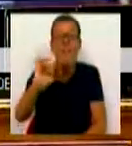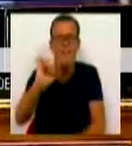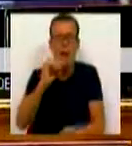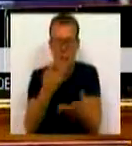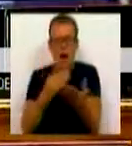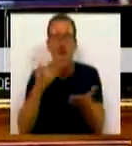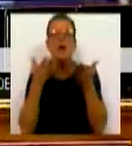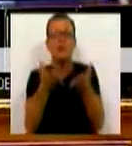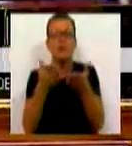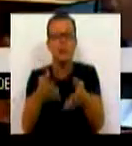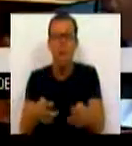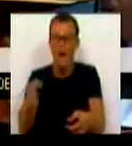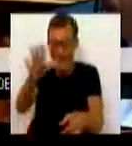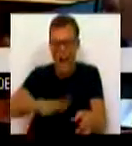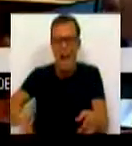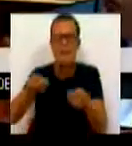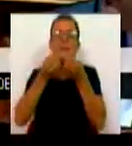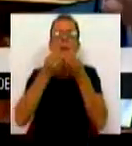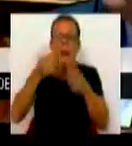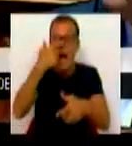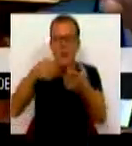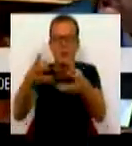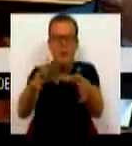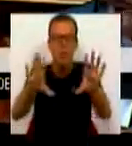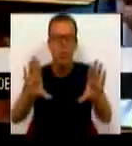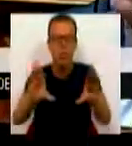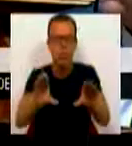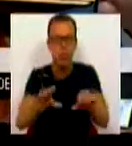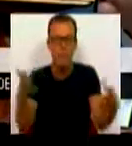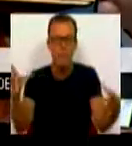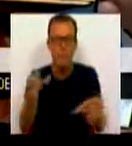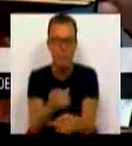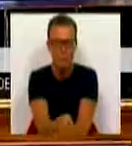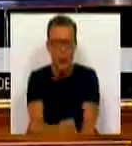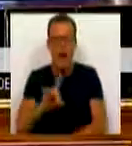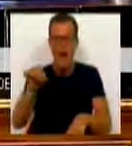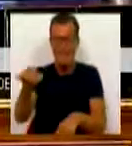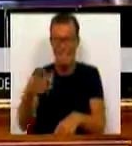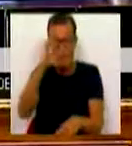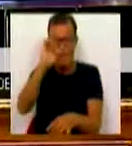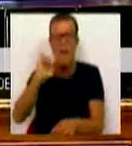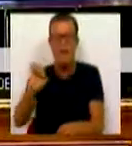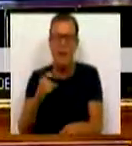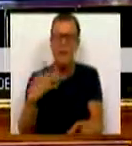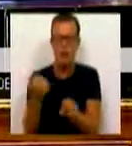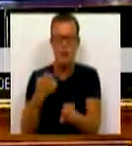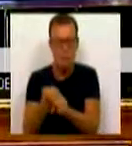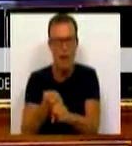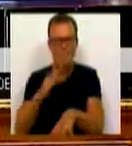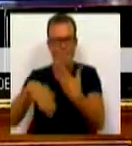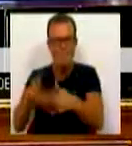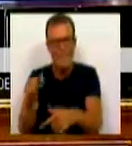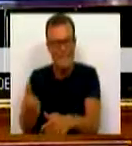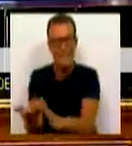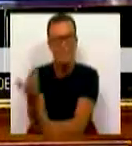a desertificação daquela região. Esqueceu-se que o seu governo tirou capacidade operacional àquela região.